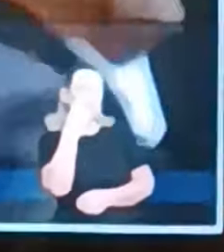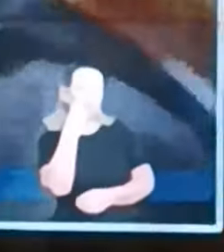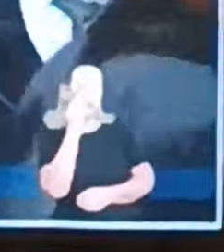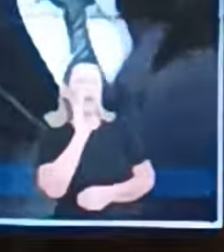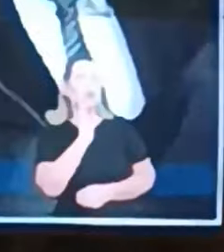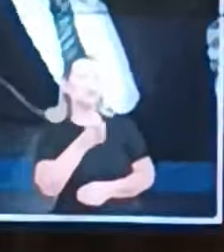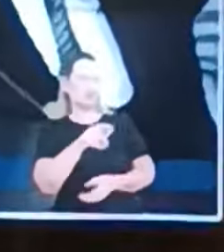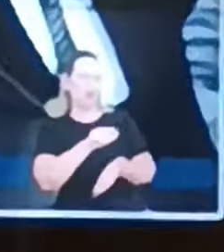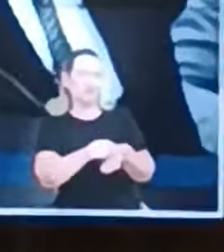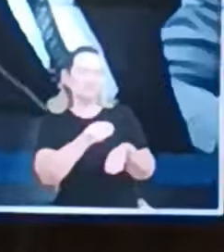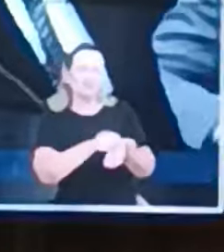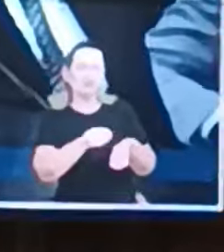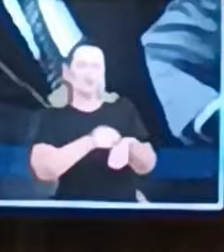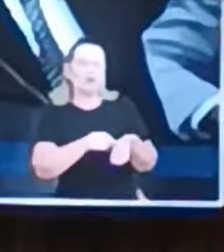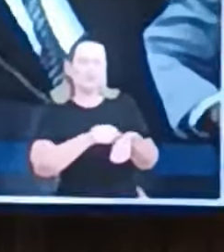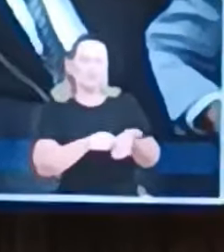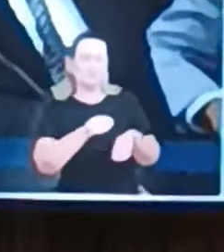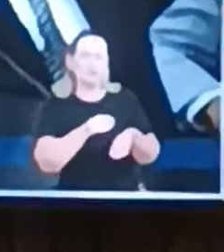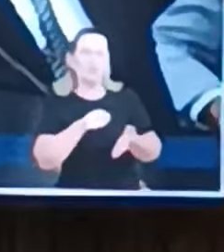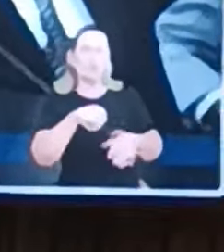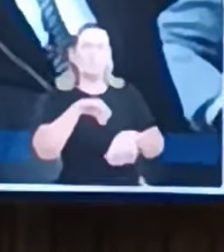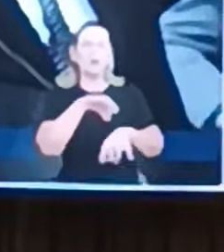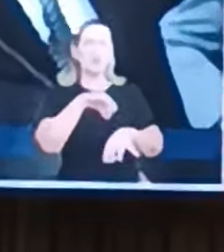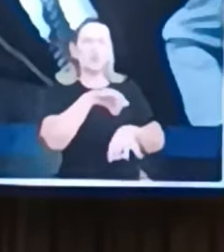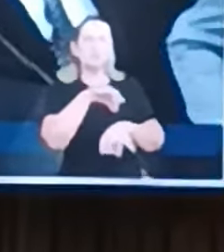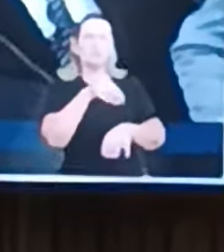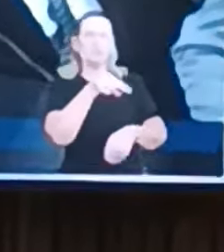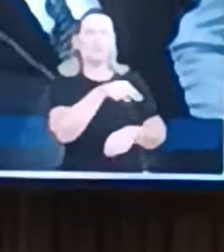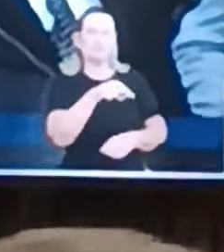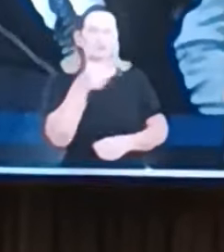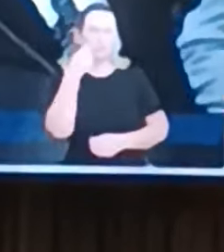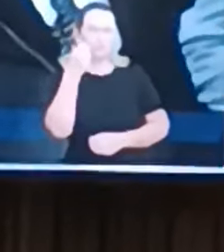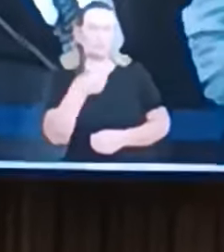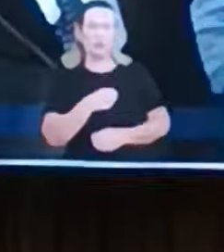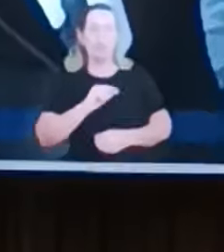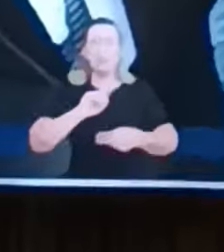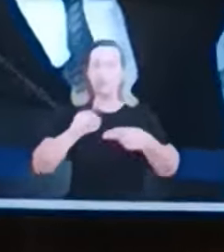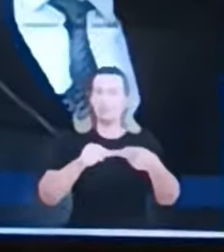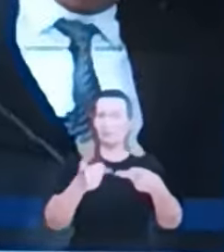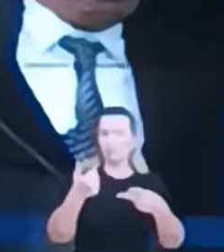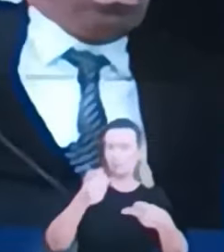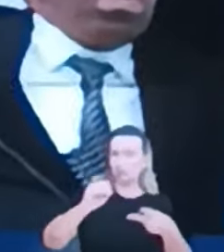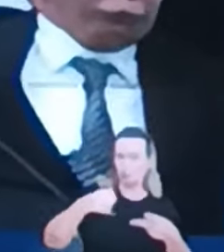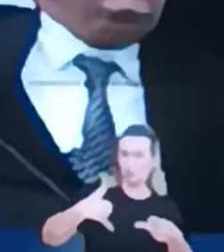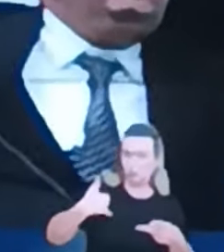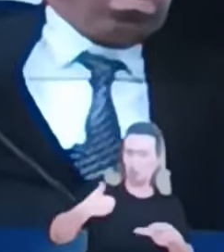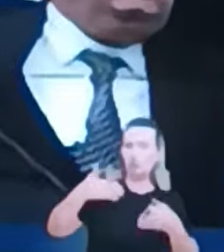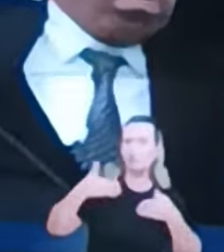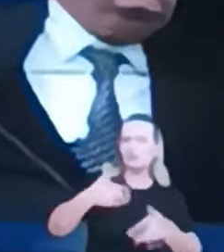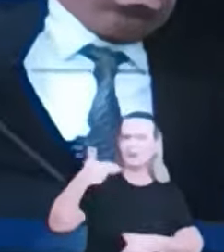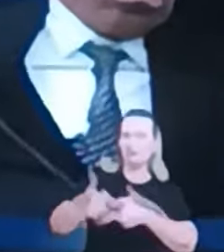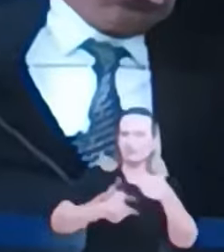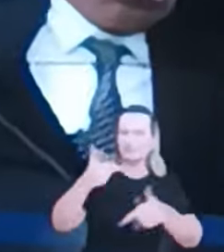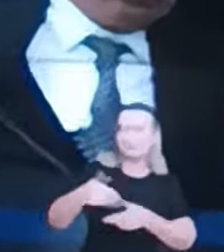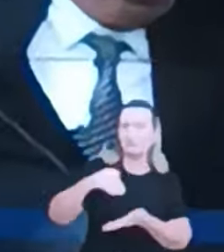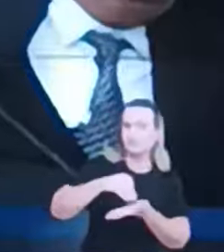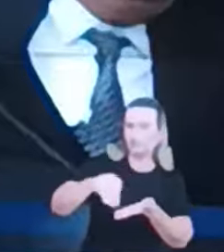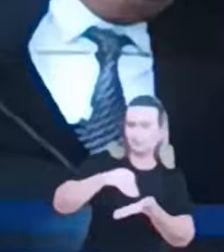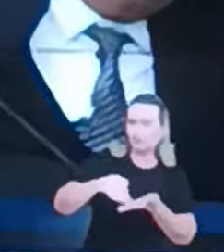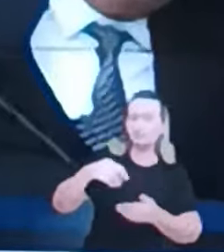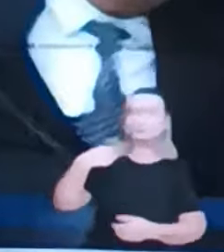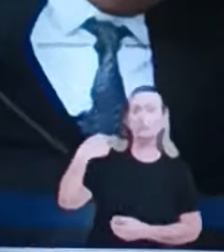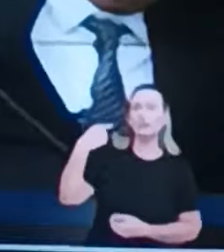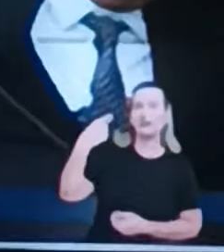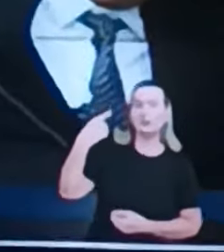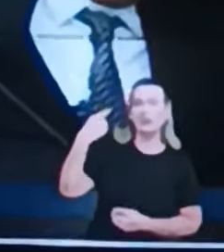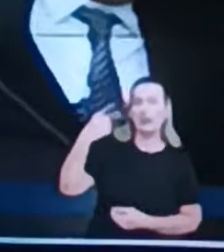discurso e que era ele que me manipulava. Depois, aos 18 anos, eu comecei a trabalhar num grande escritório de advocacia em Curitiba